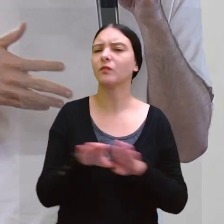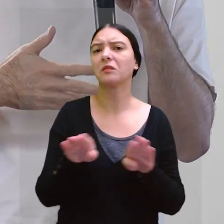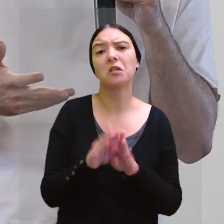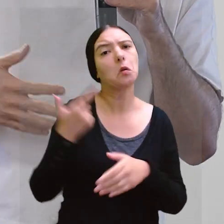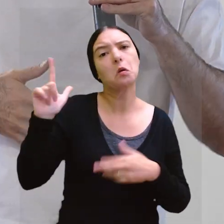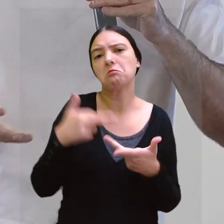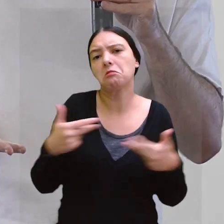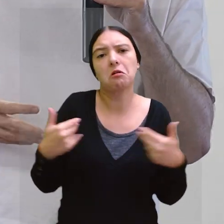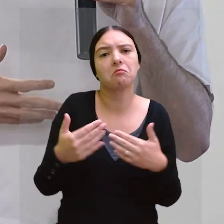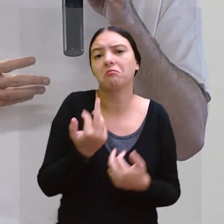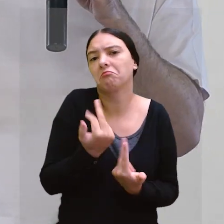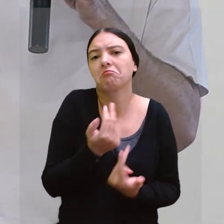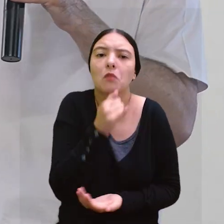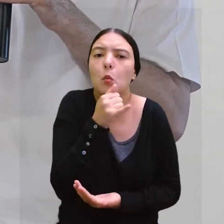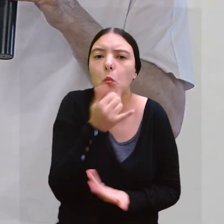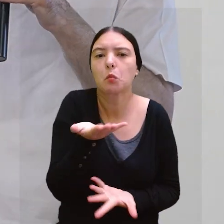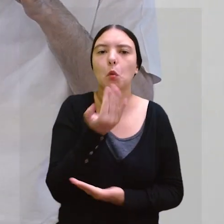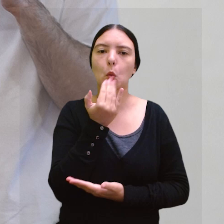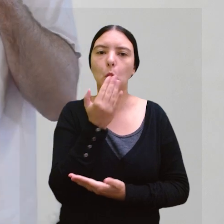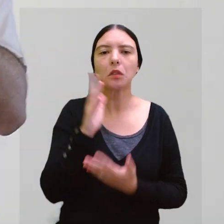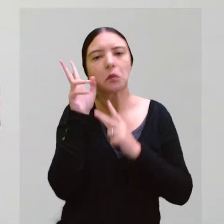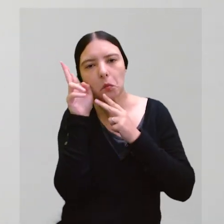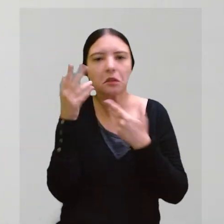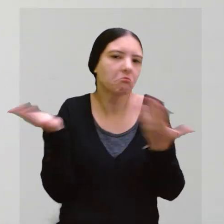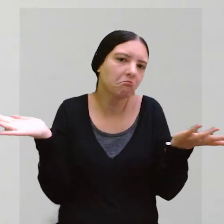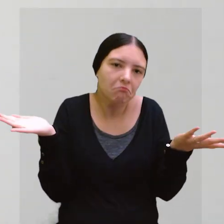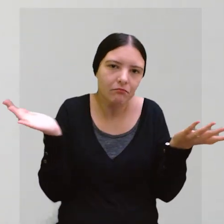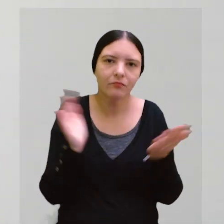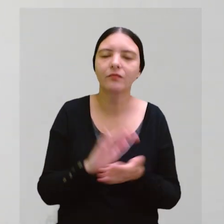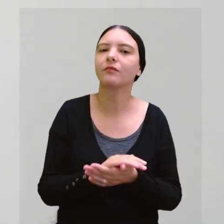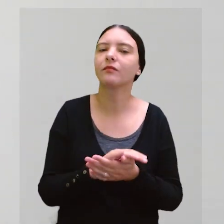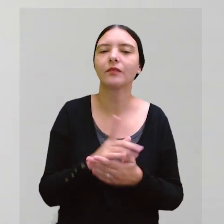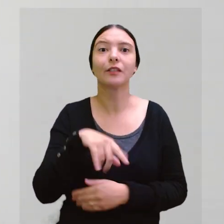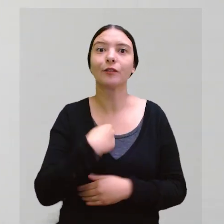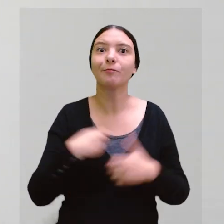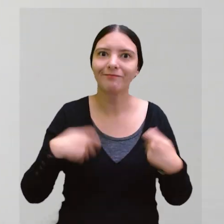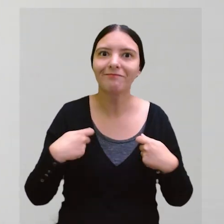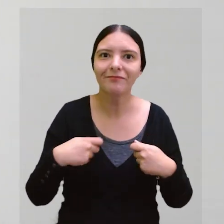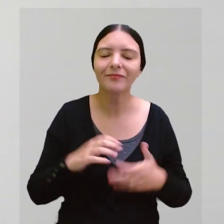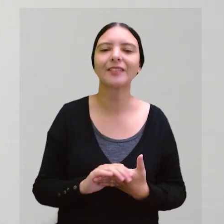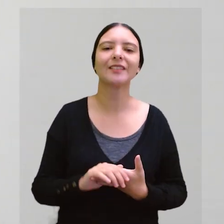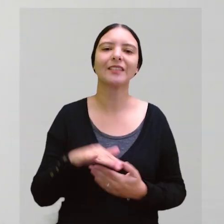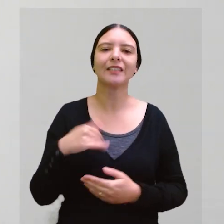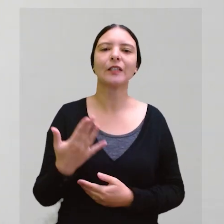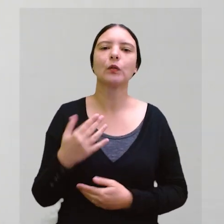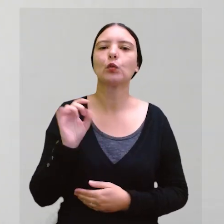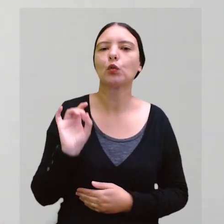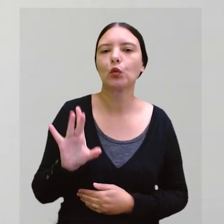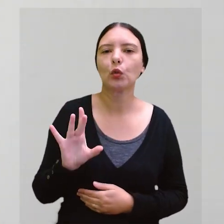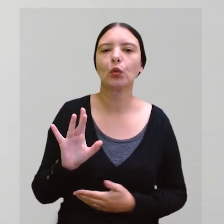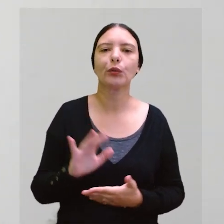qualquer outra, como comer, como dormir, como, enfim. Há uma necessidade por isso, né? Então, não